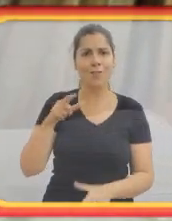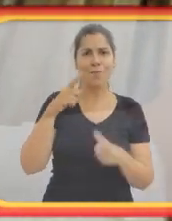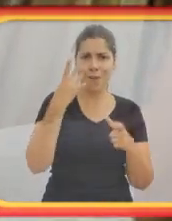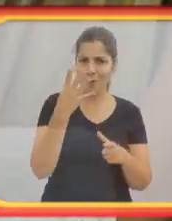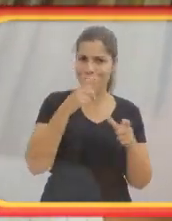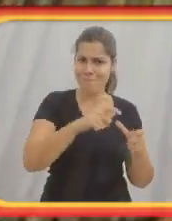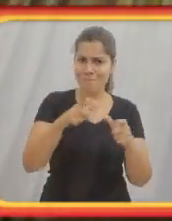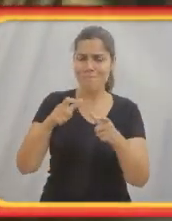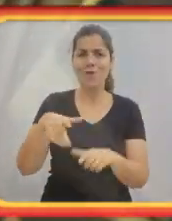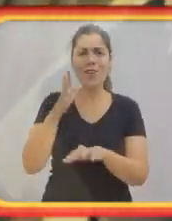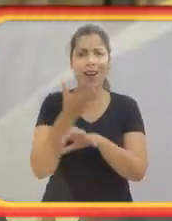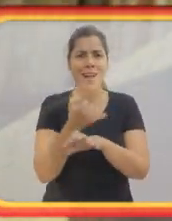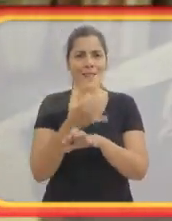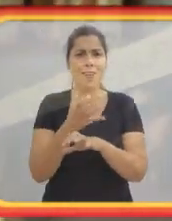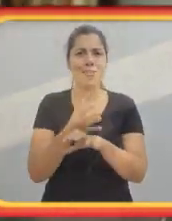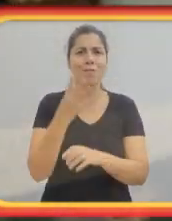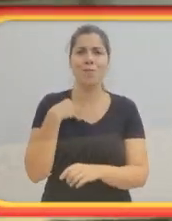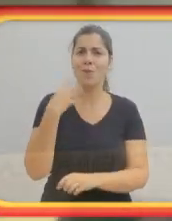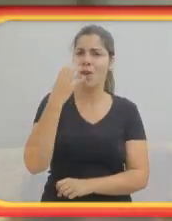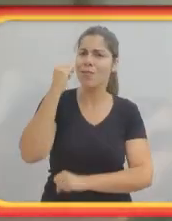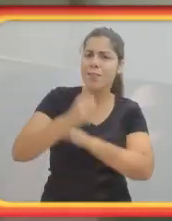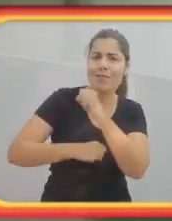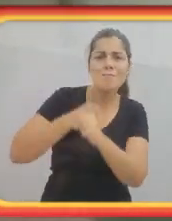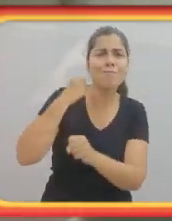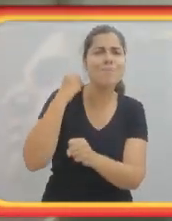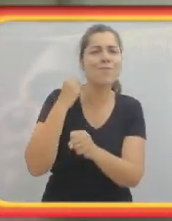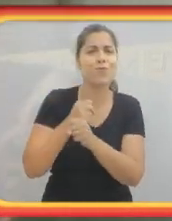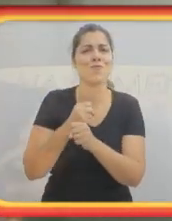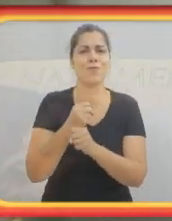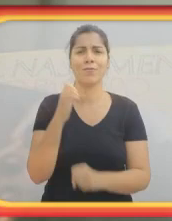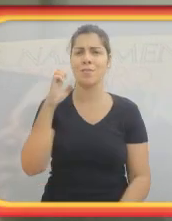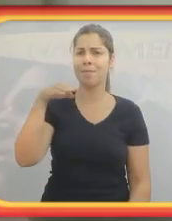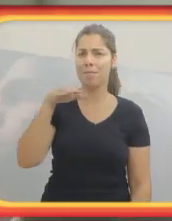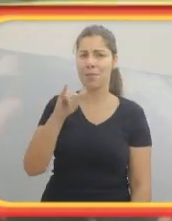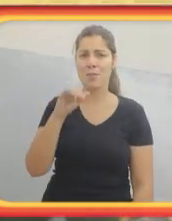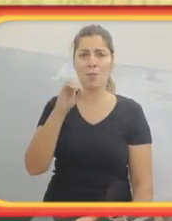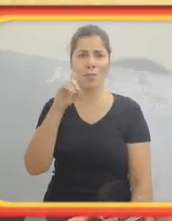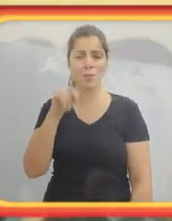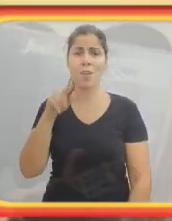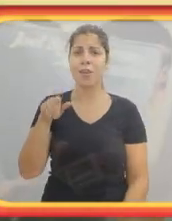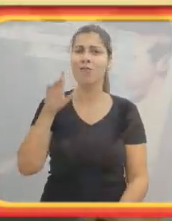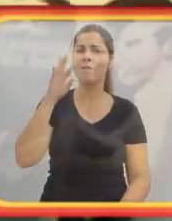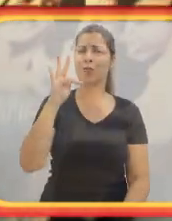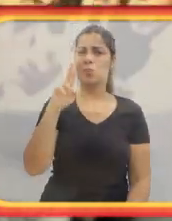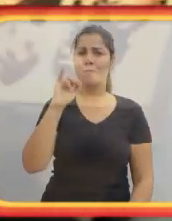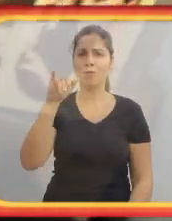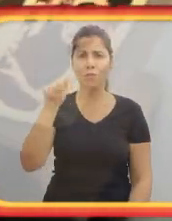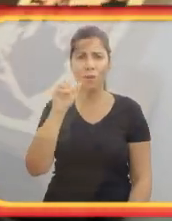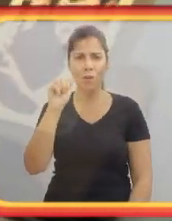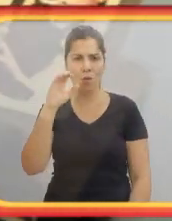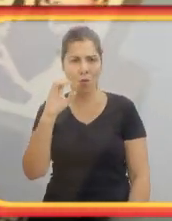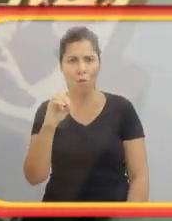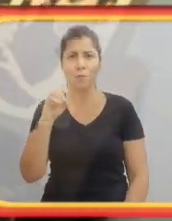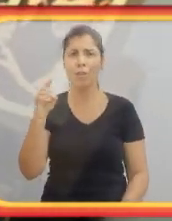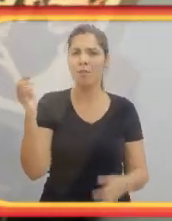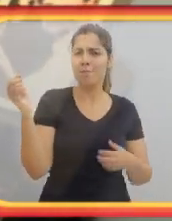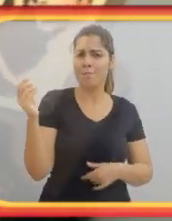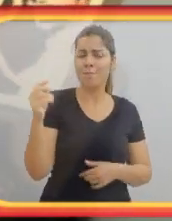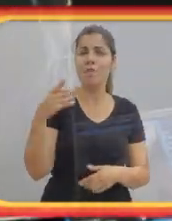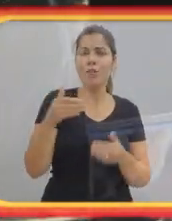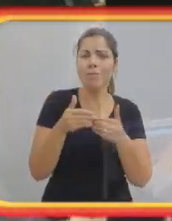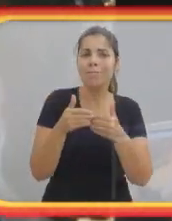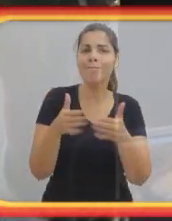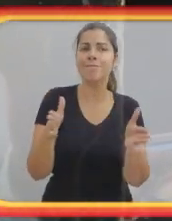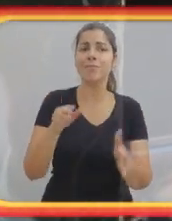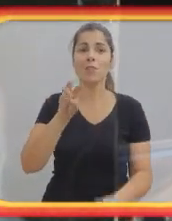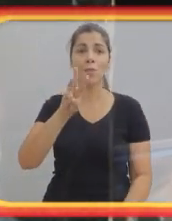que comecei realmente a minha carreira. E fiz com um contrato de 4 anos com a EMAI Odeon, gravei 4 discos,